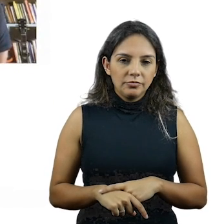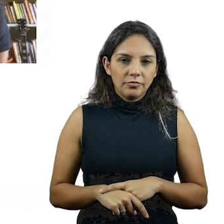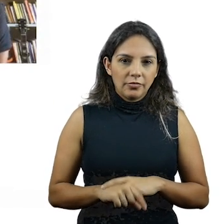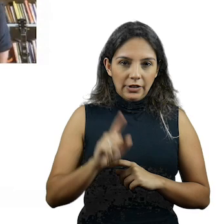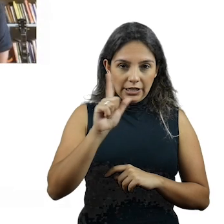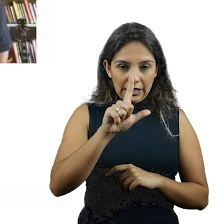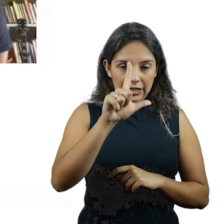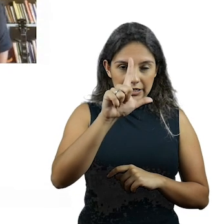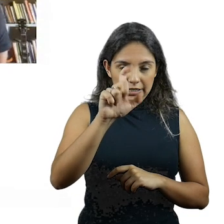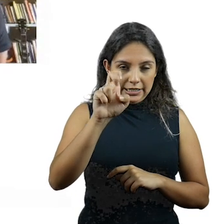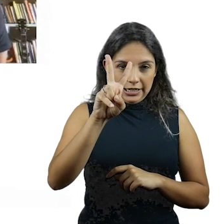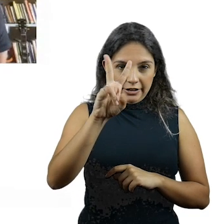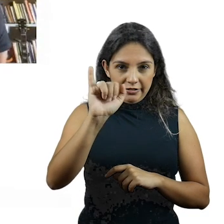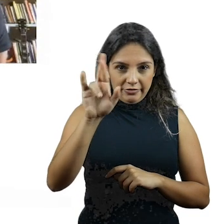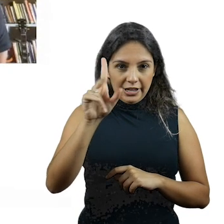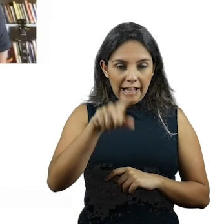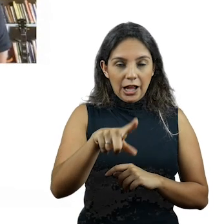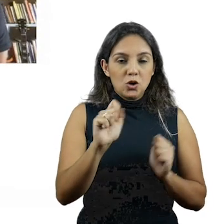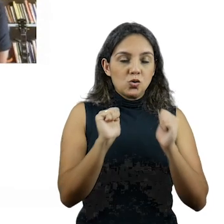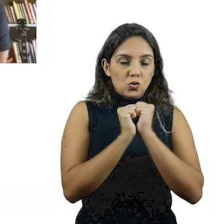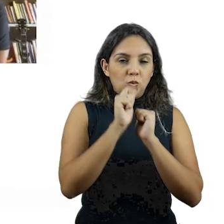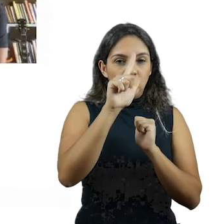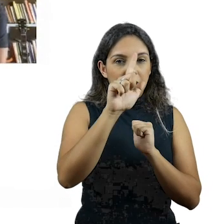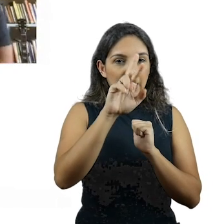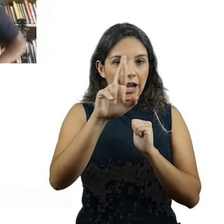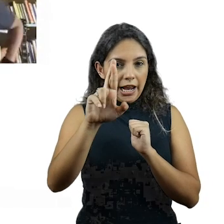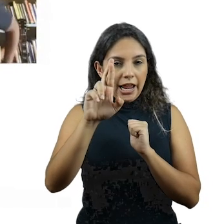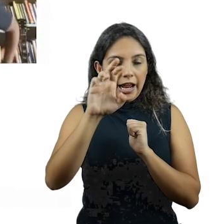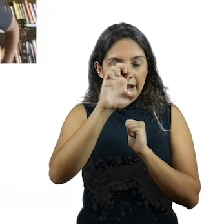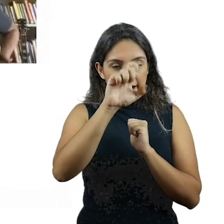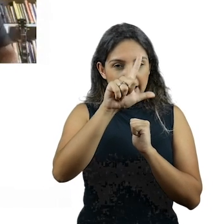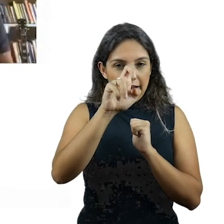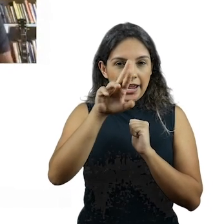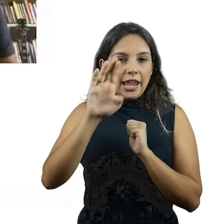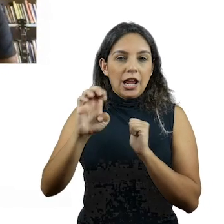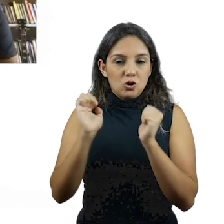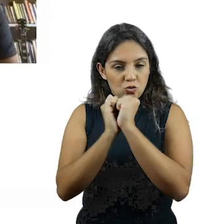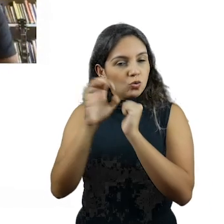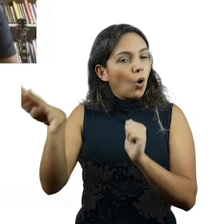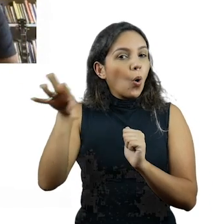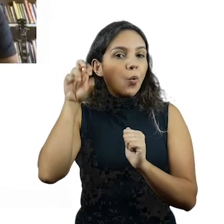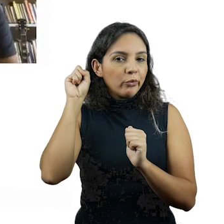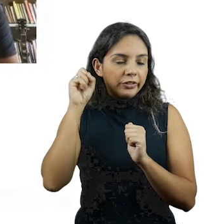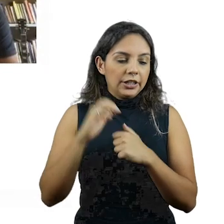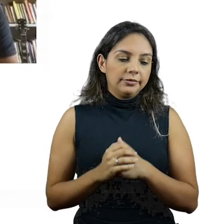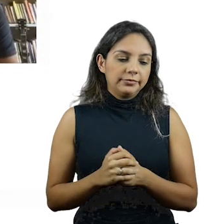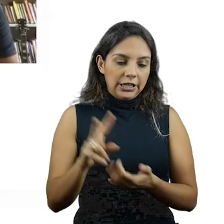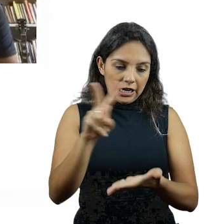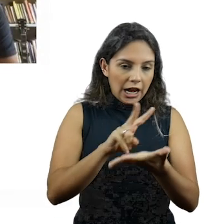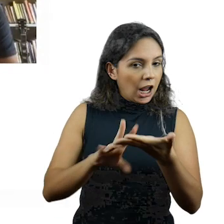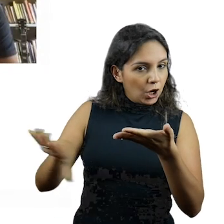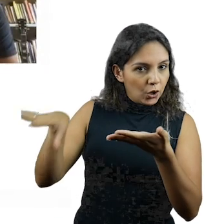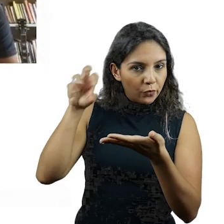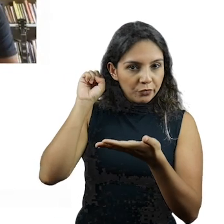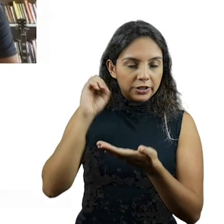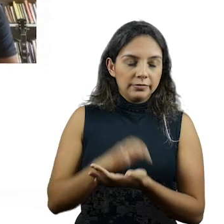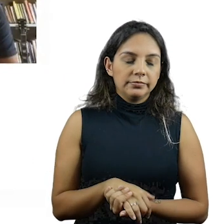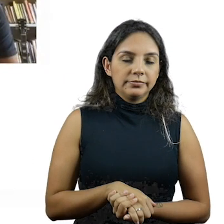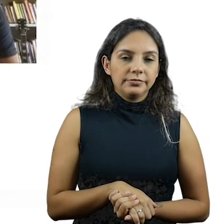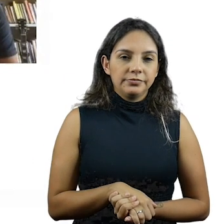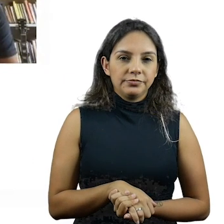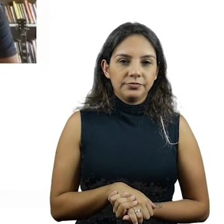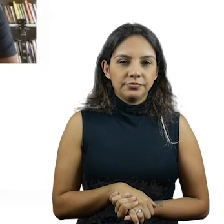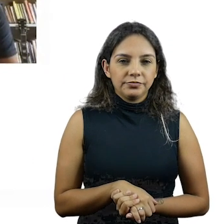ler e ouvir. Esqueci de passar essa bola. Exatamente. Tá. Entendeu? Tem que